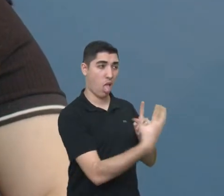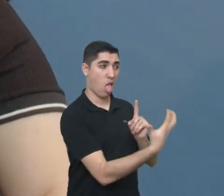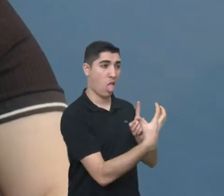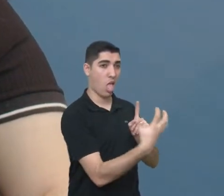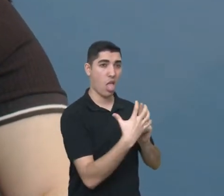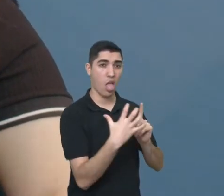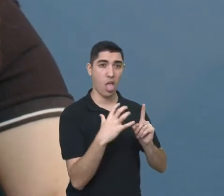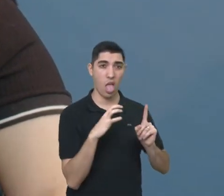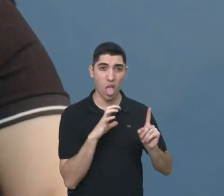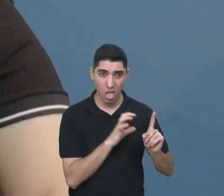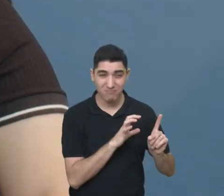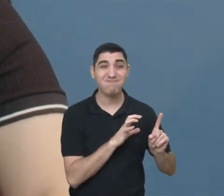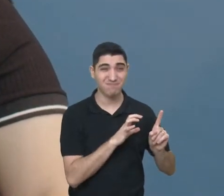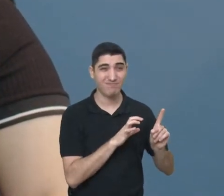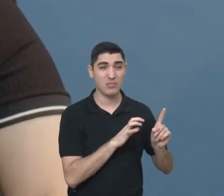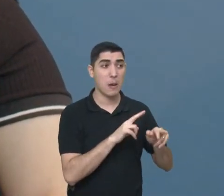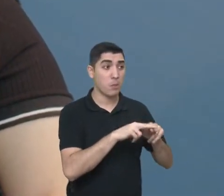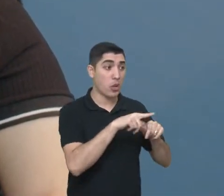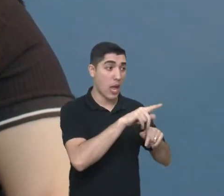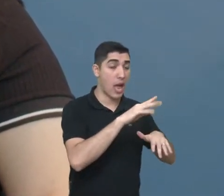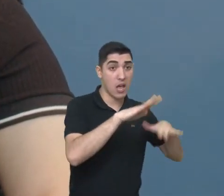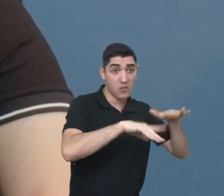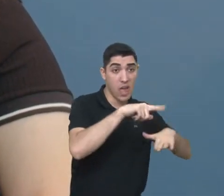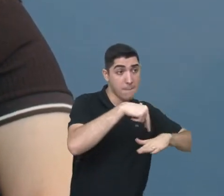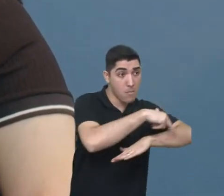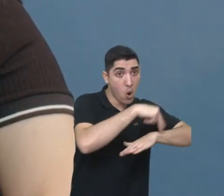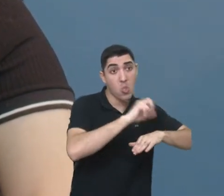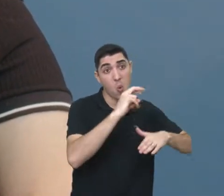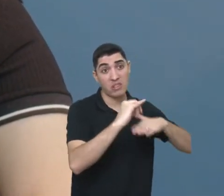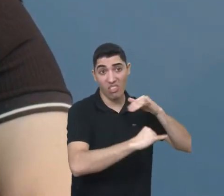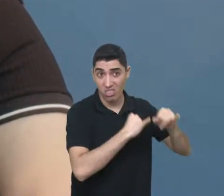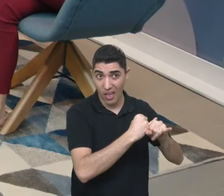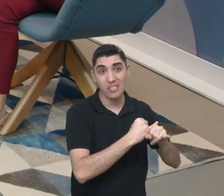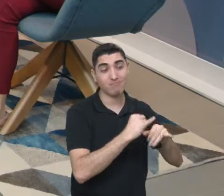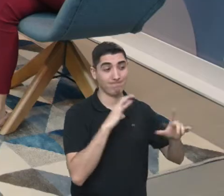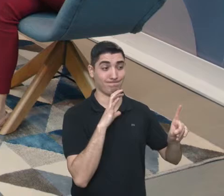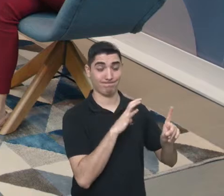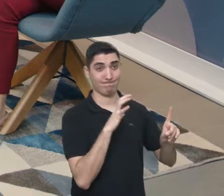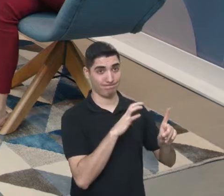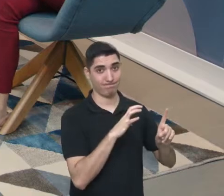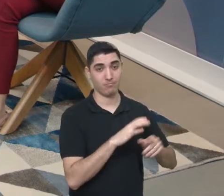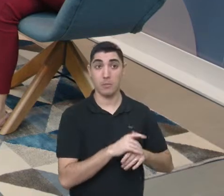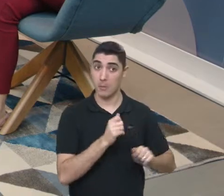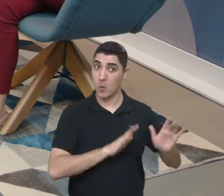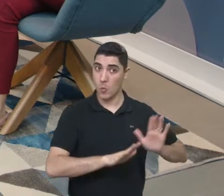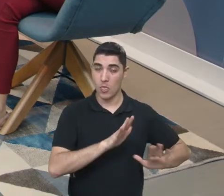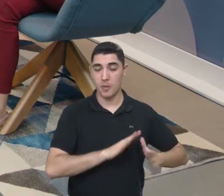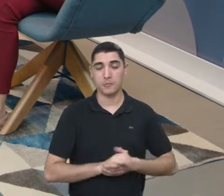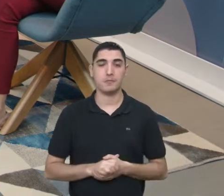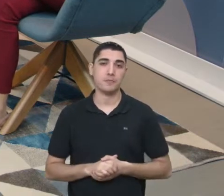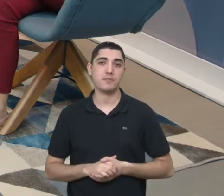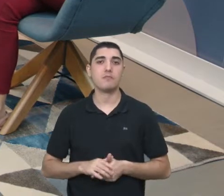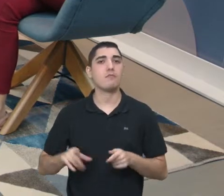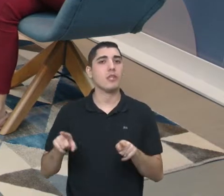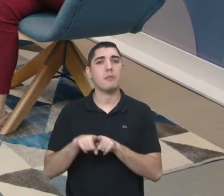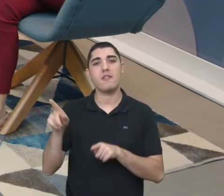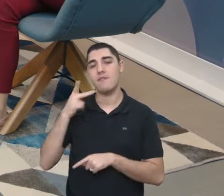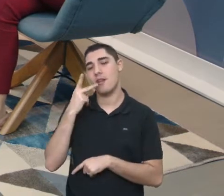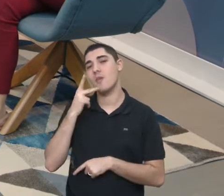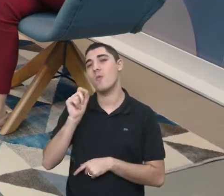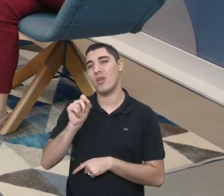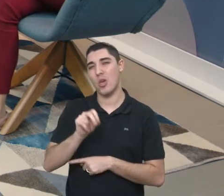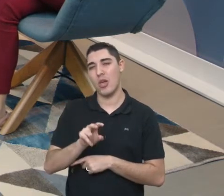que vem da moda, que vem das redes sociais. A gente precisa ter bastante cuidado com isso. E se, em falar, né, quando a gente fala também